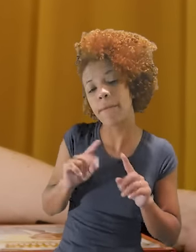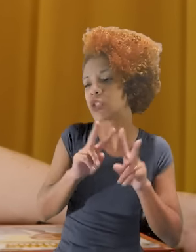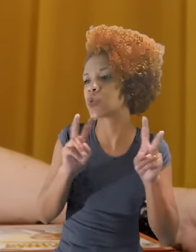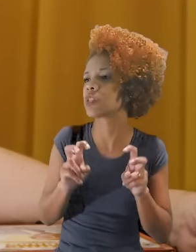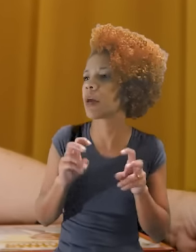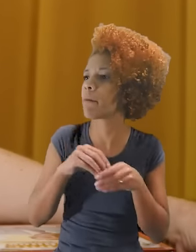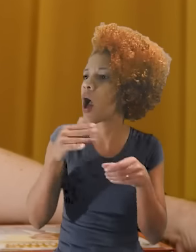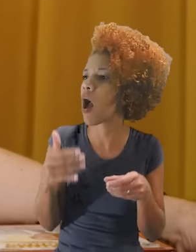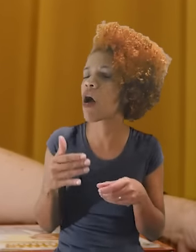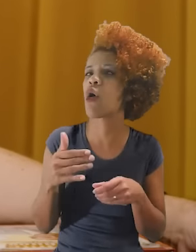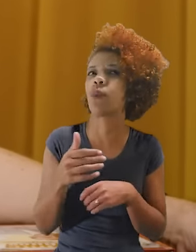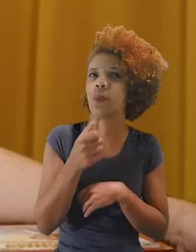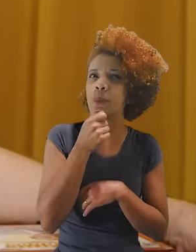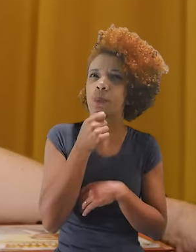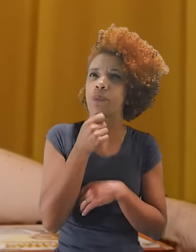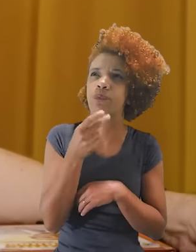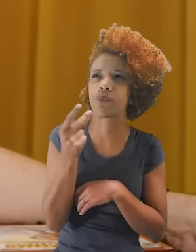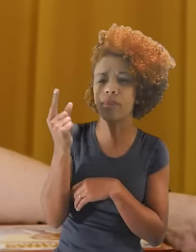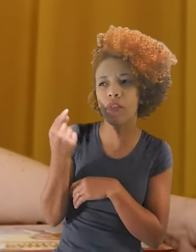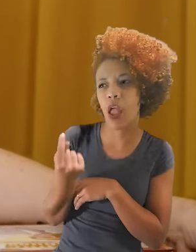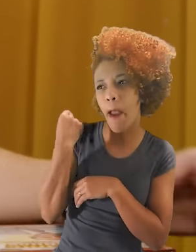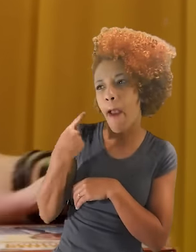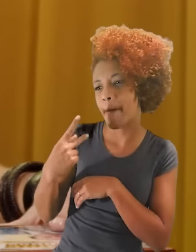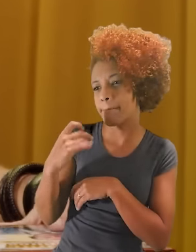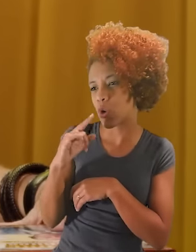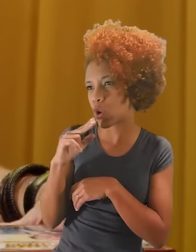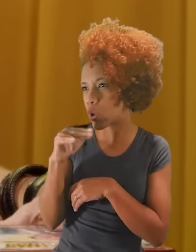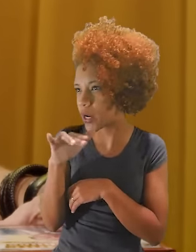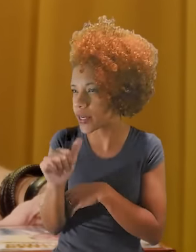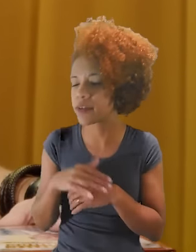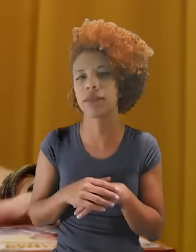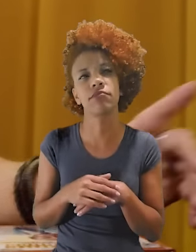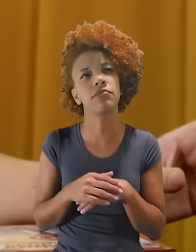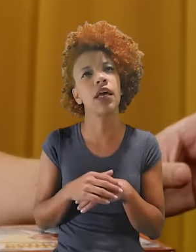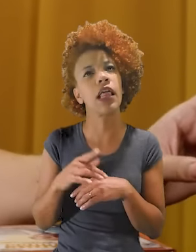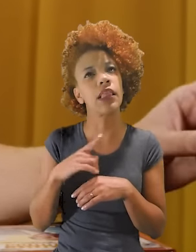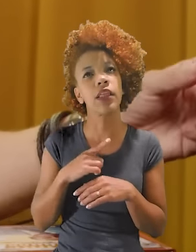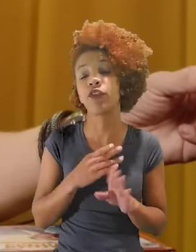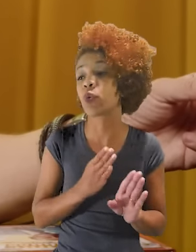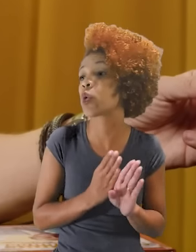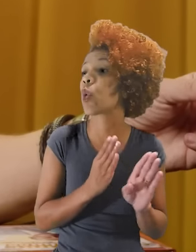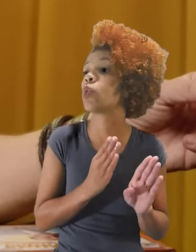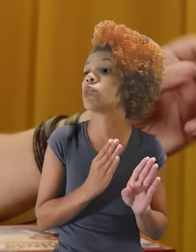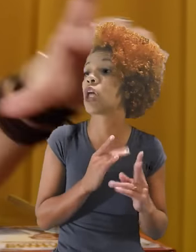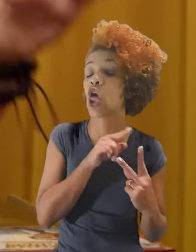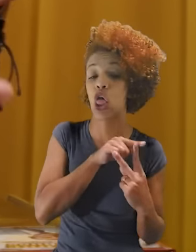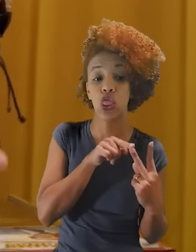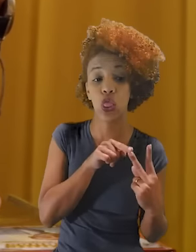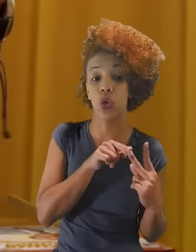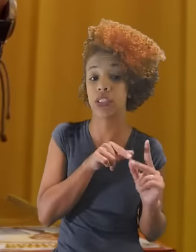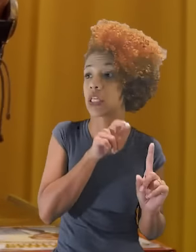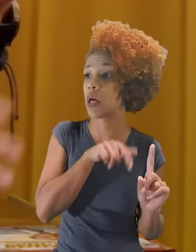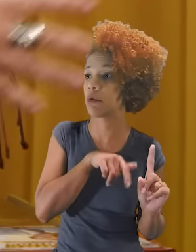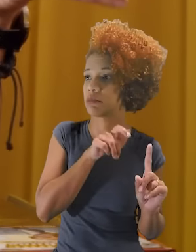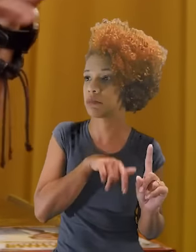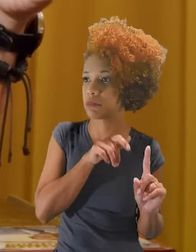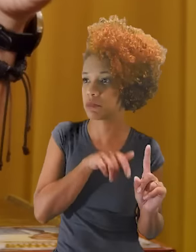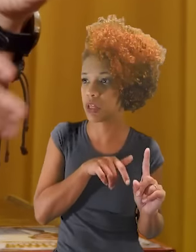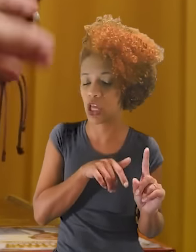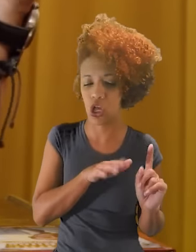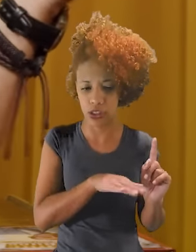matéria, os caras acharam lá na Polônia, cara, se não me engano, acho que foi em Auschwitz mesmo, encontraram dois bonecos do Mickey no